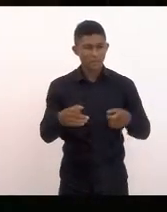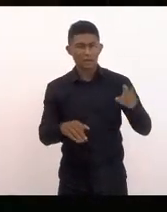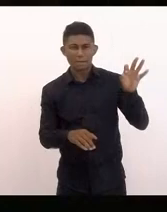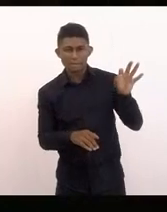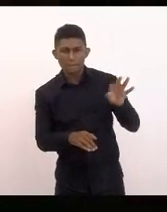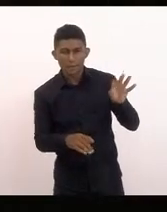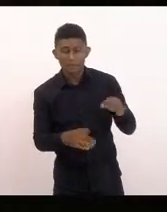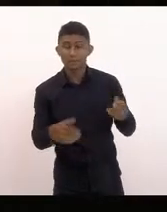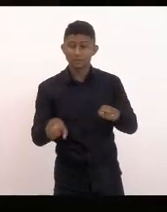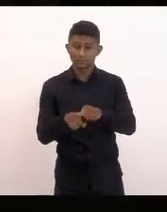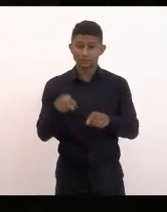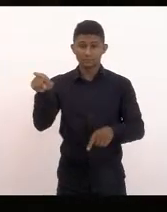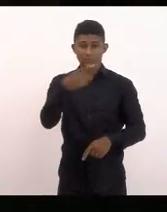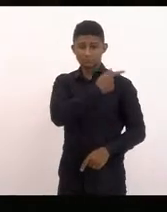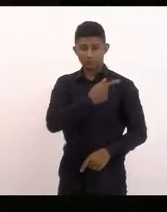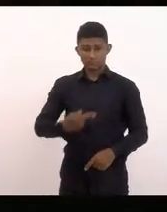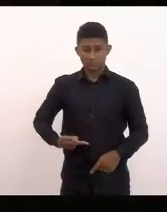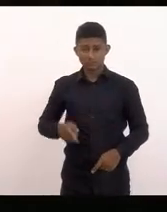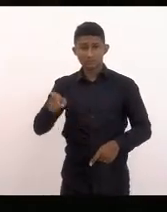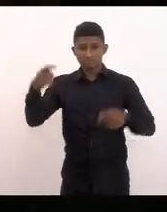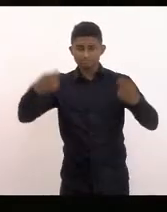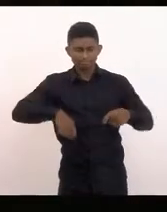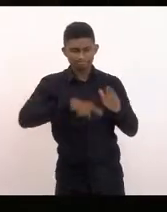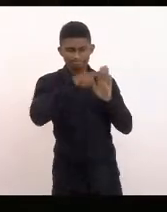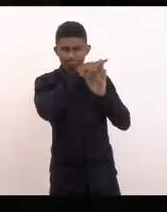ao governo analisar as questões fiscais,